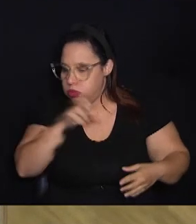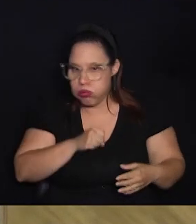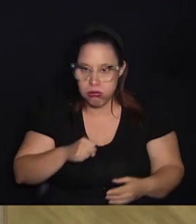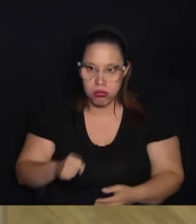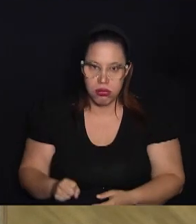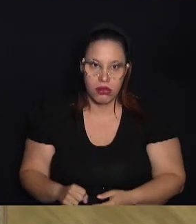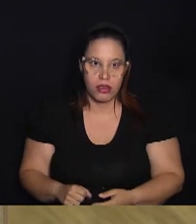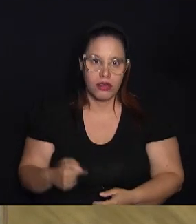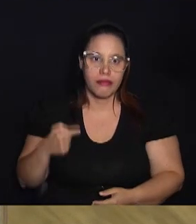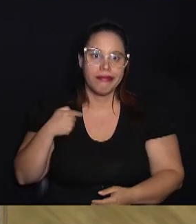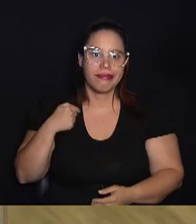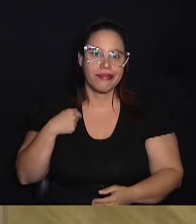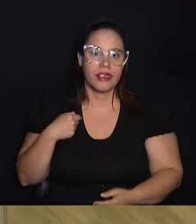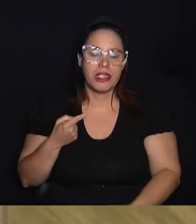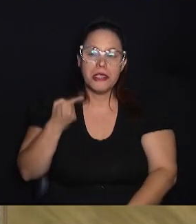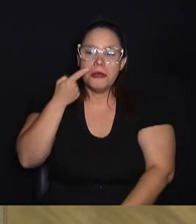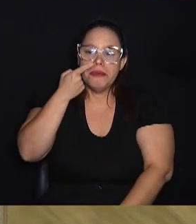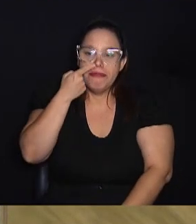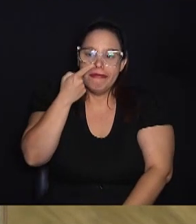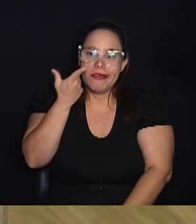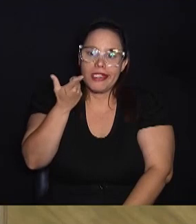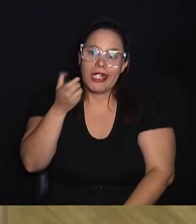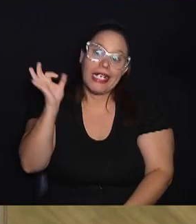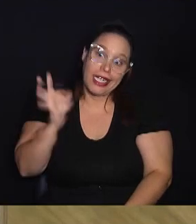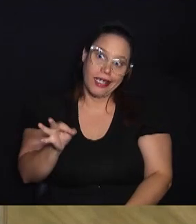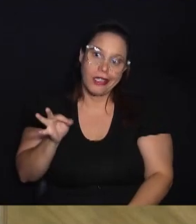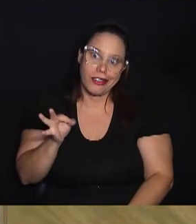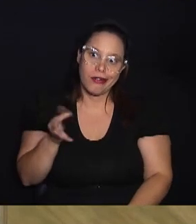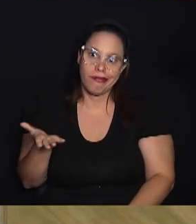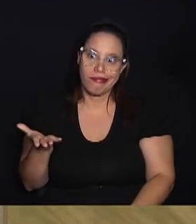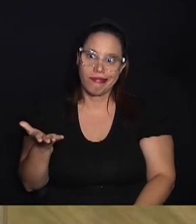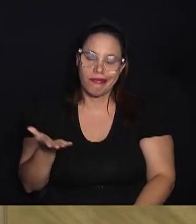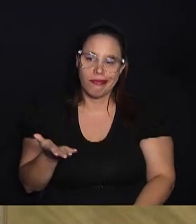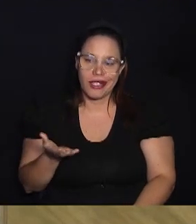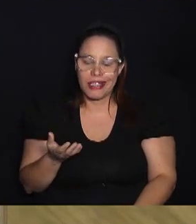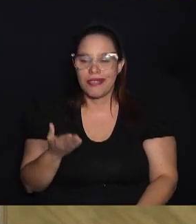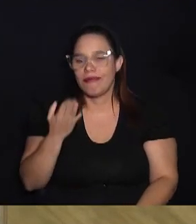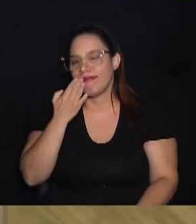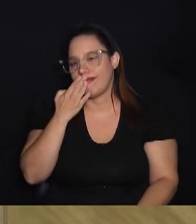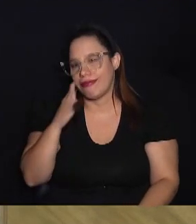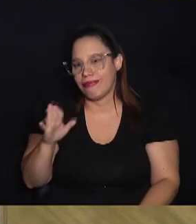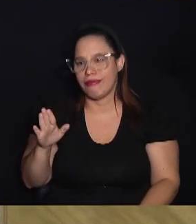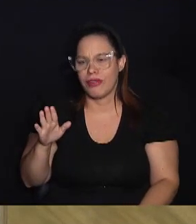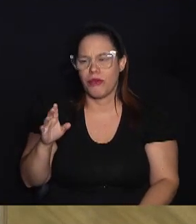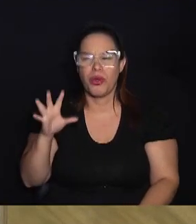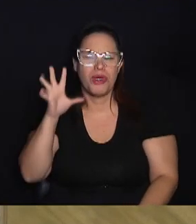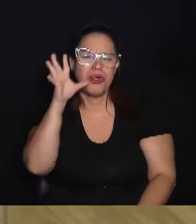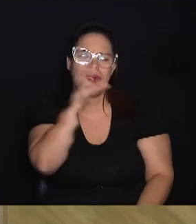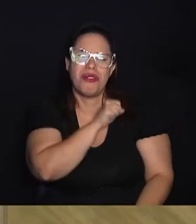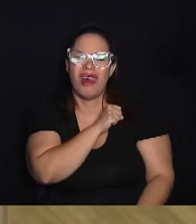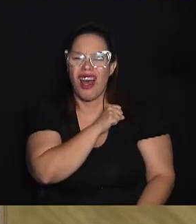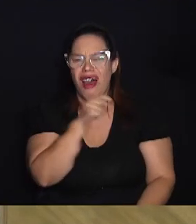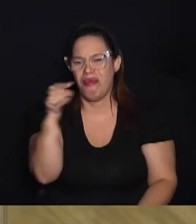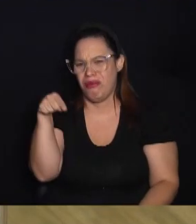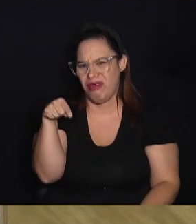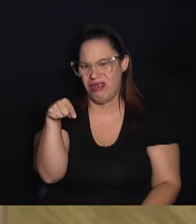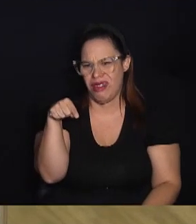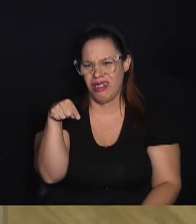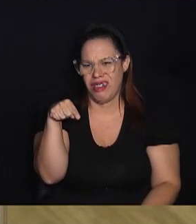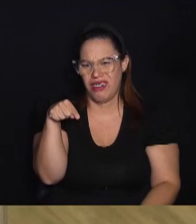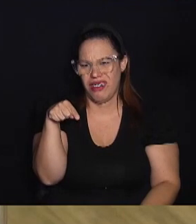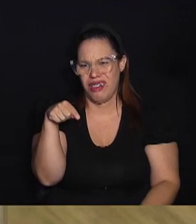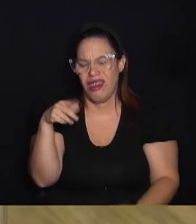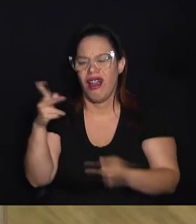encaixa nisso é que a gente nem respira direito né então eu quero pedir foi tão Foi tudo tão rápido aqui e quero